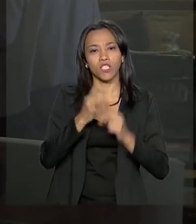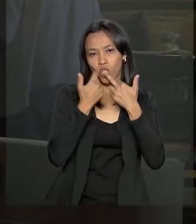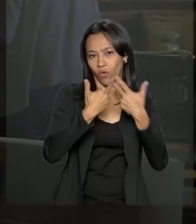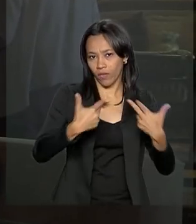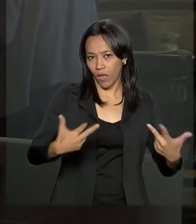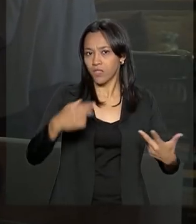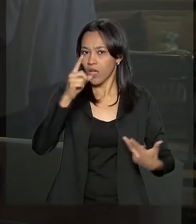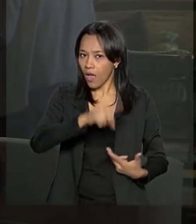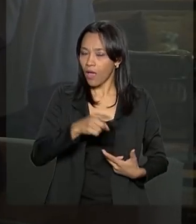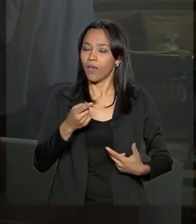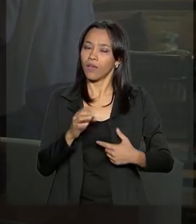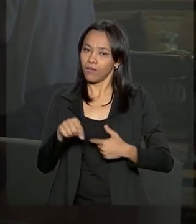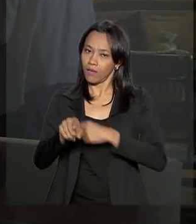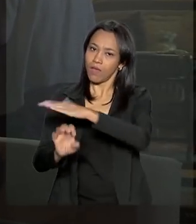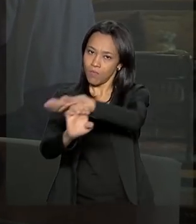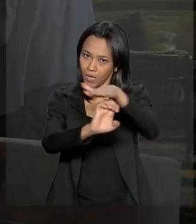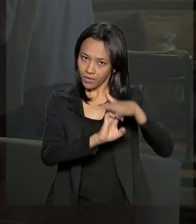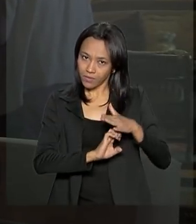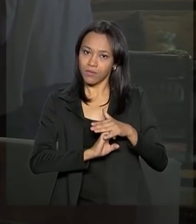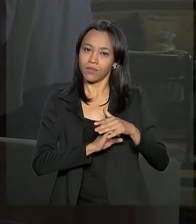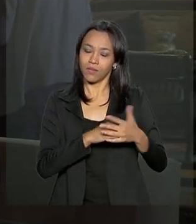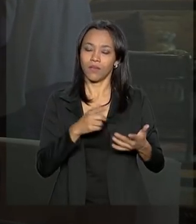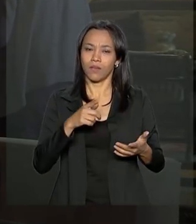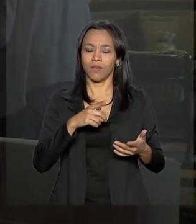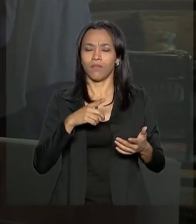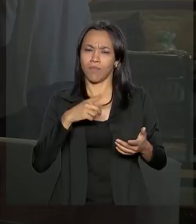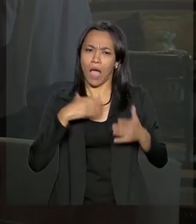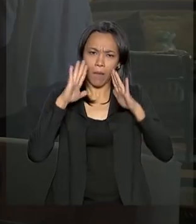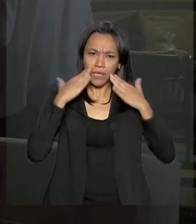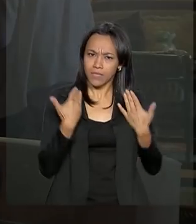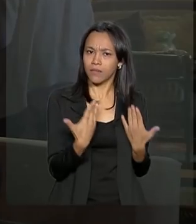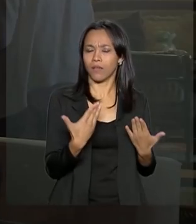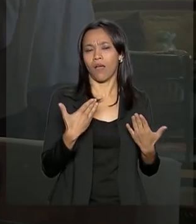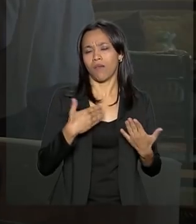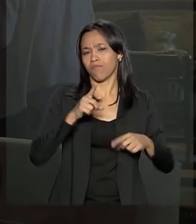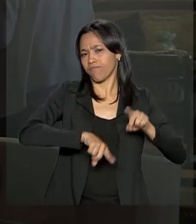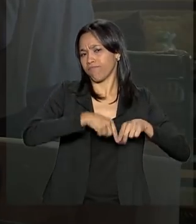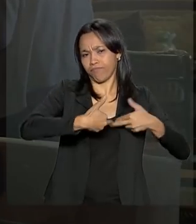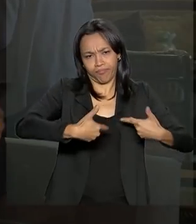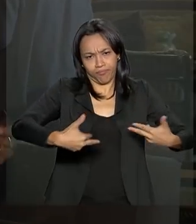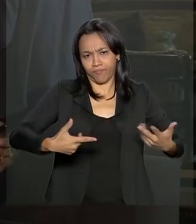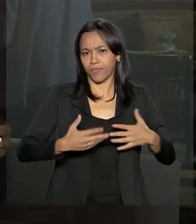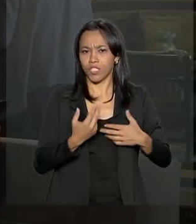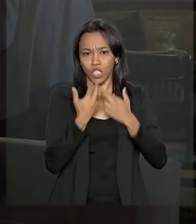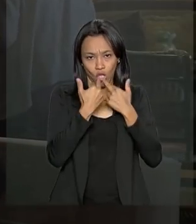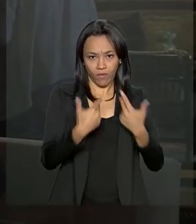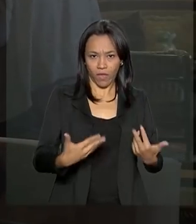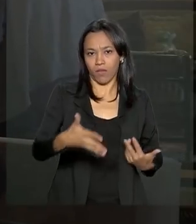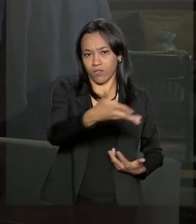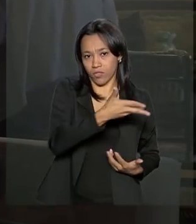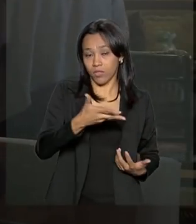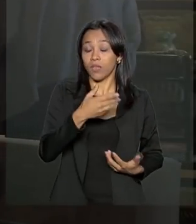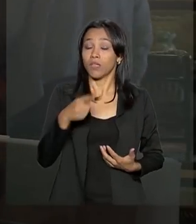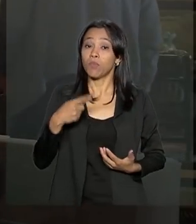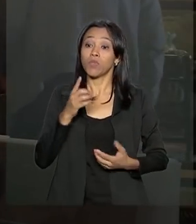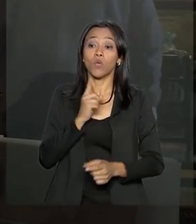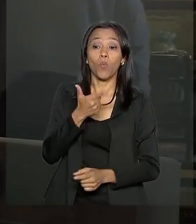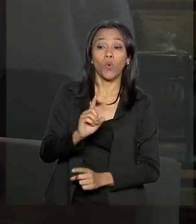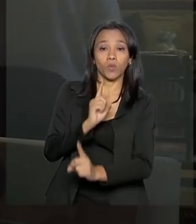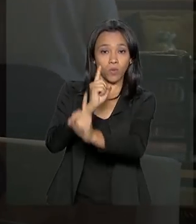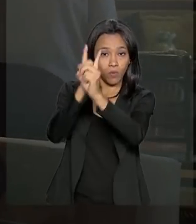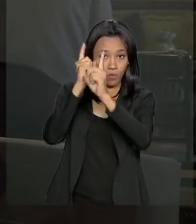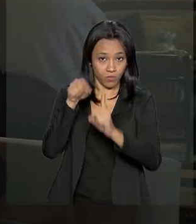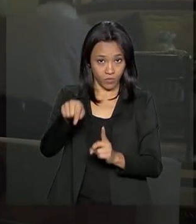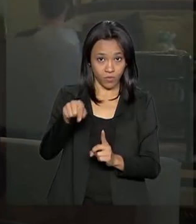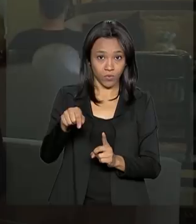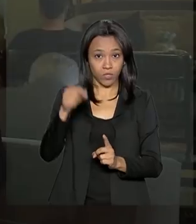desenvolvem produtos de inovação. E aí, a partir daí, ele foi participar da abertura do encontro empresarial Brasil e Israel. Nesse encontro, ele